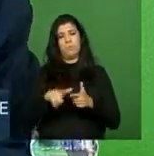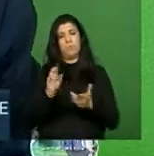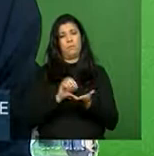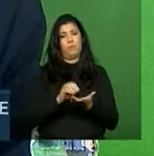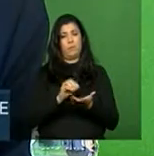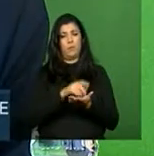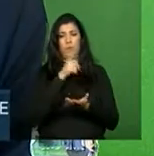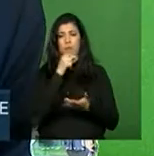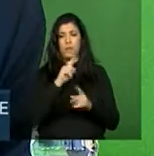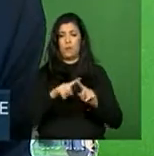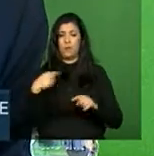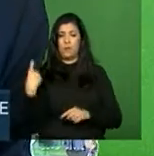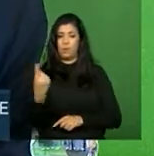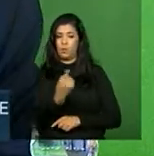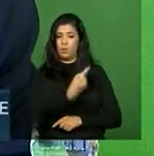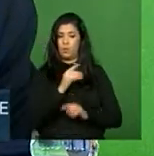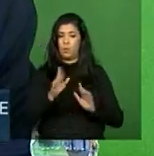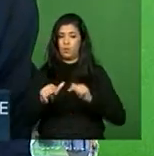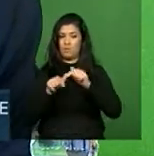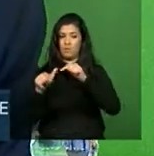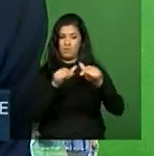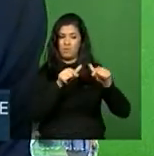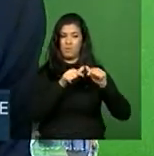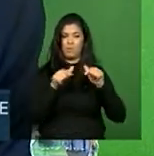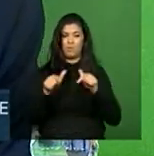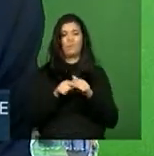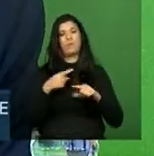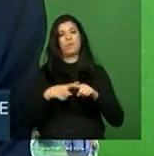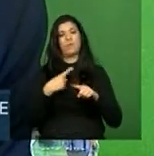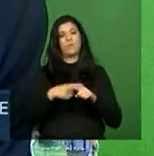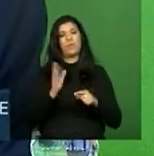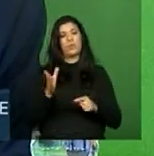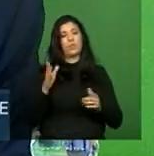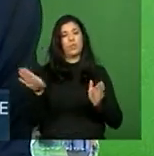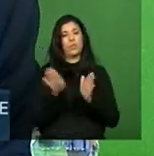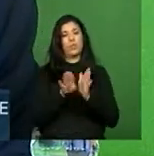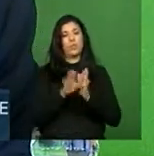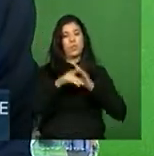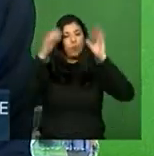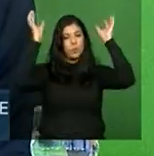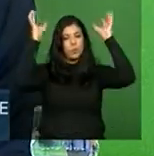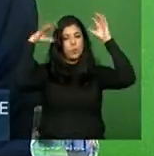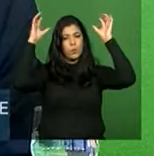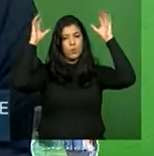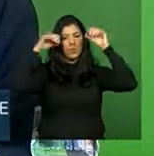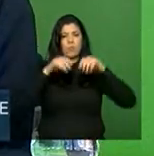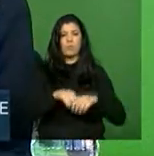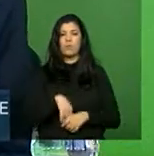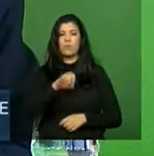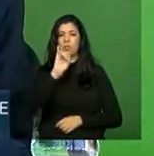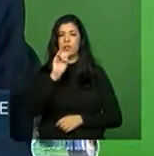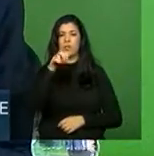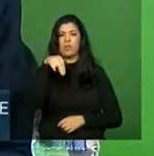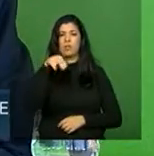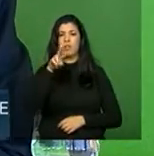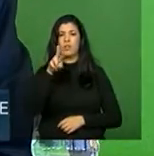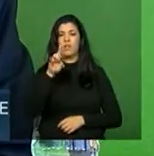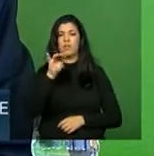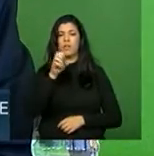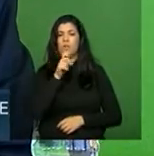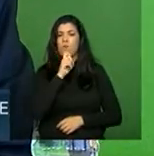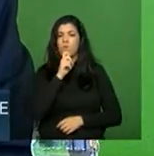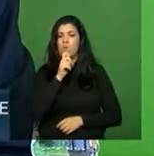firmemente é para superar o inverno do ano que vem para nós estamos trabalhando